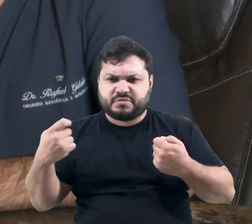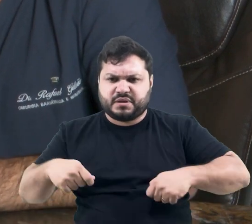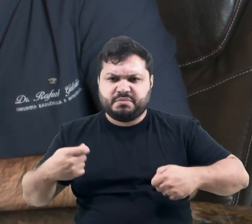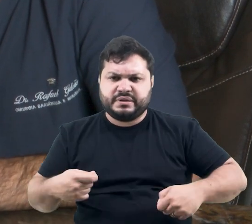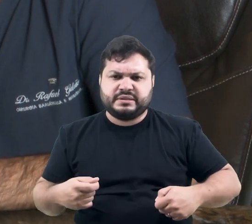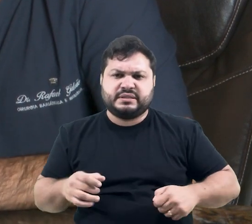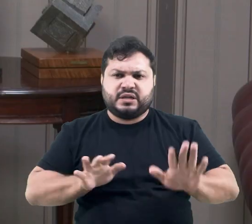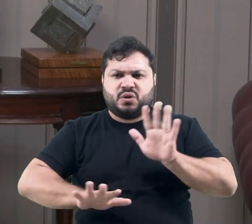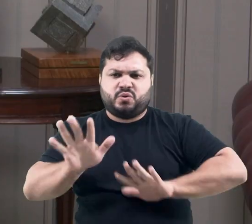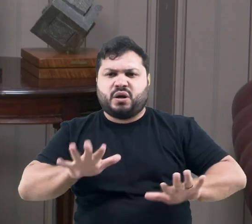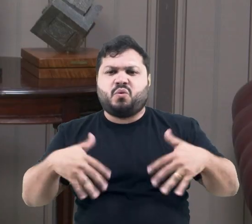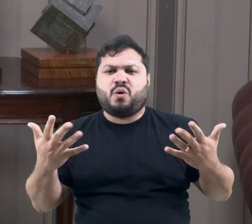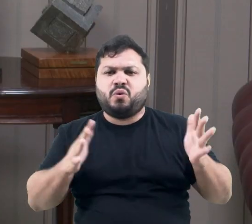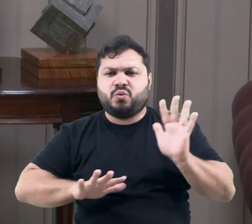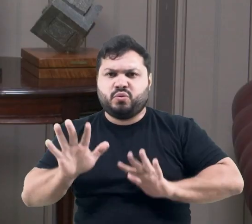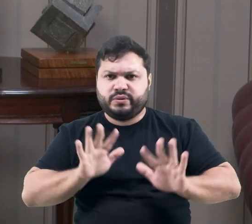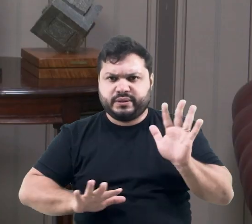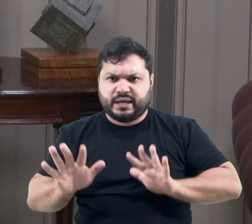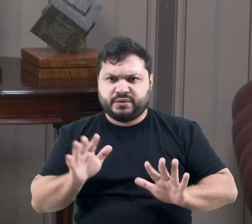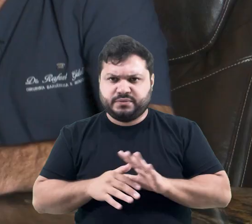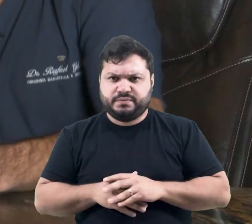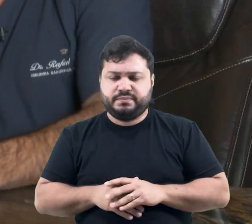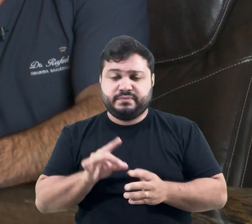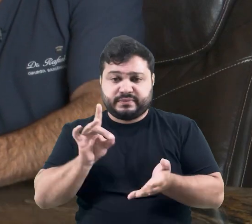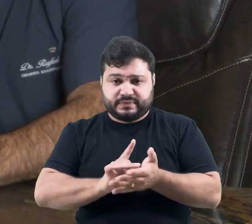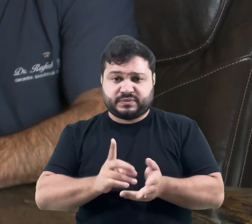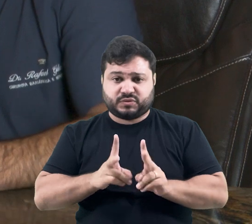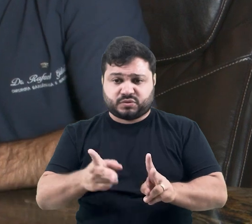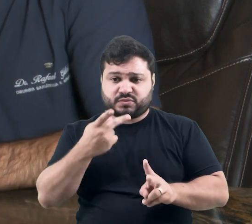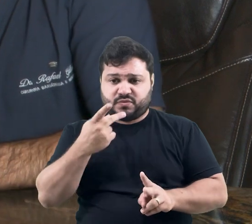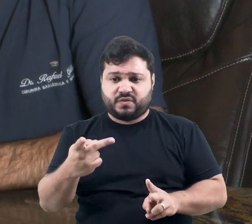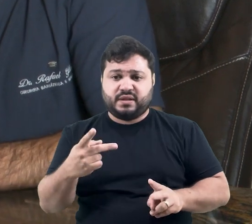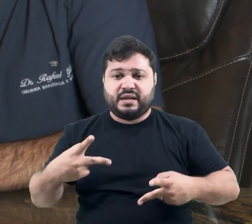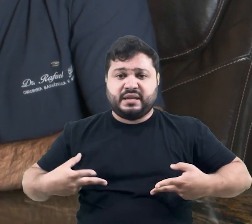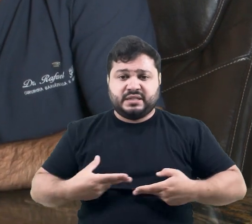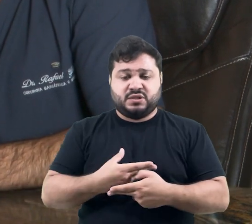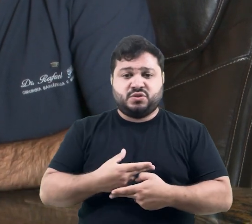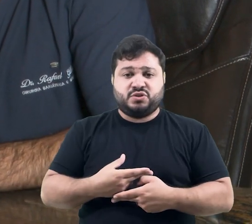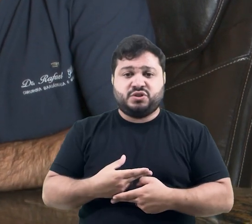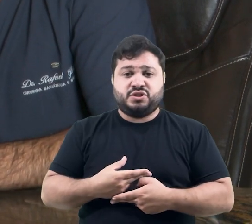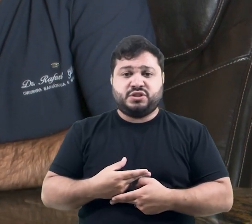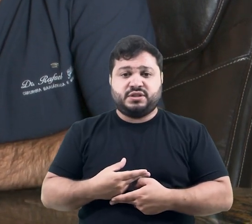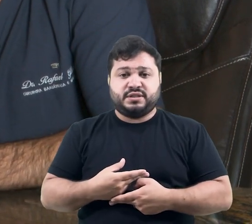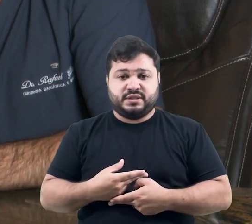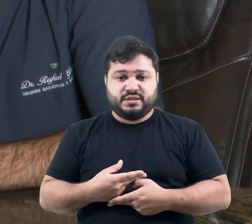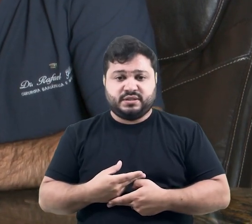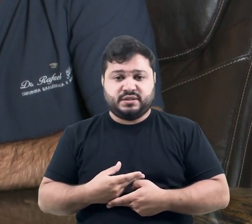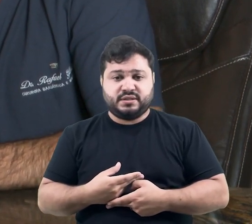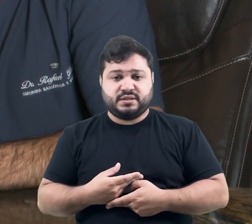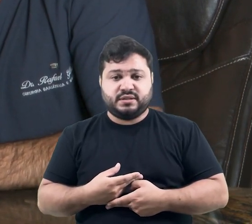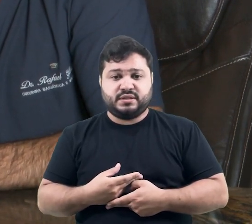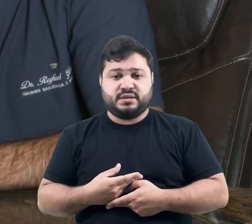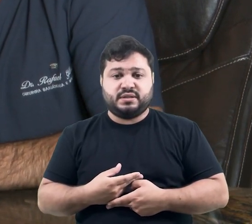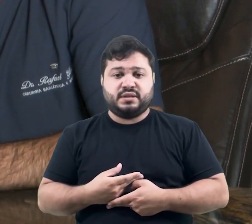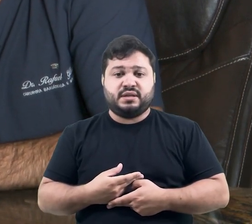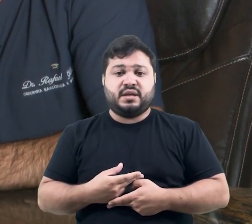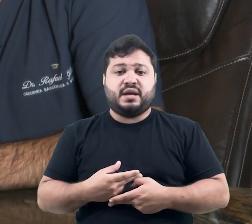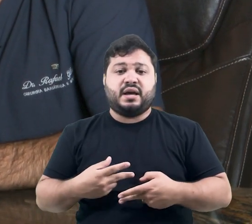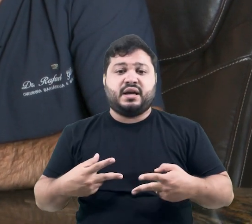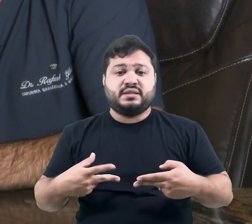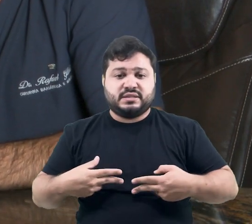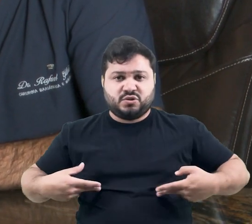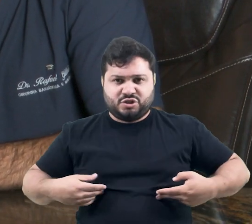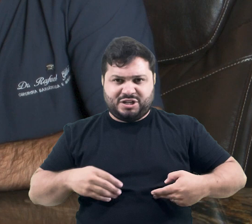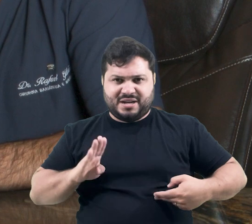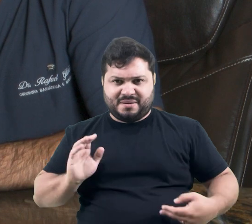precisar tomar alguns cuidados. Que cuidados seriam esses? Na verdade, eu costumo falar que a cirurgia bariátrica não é para a pessoa emagrecer. A